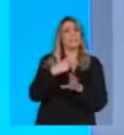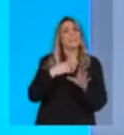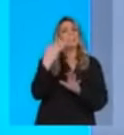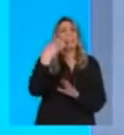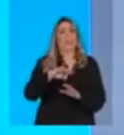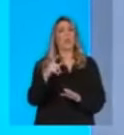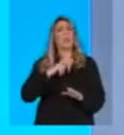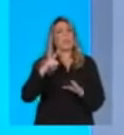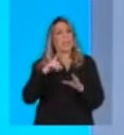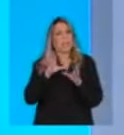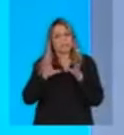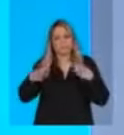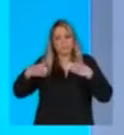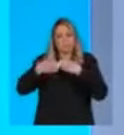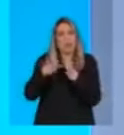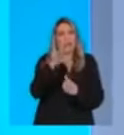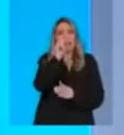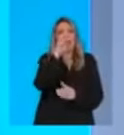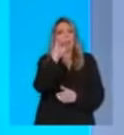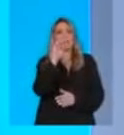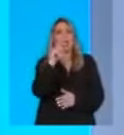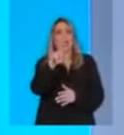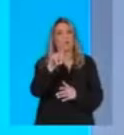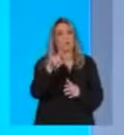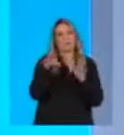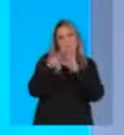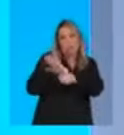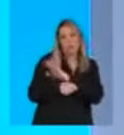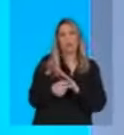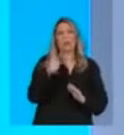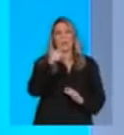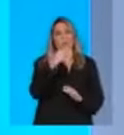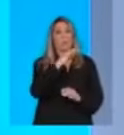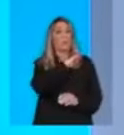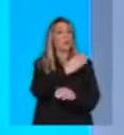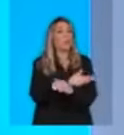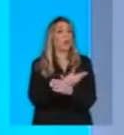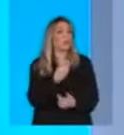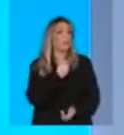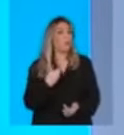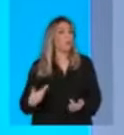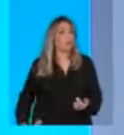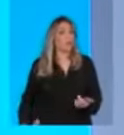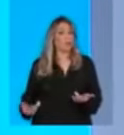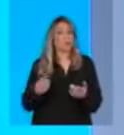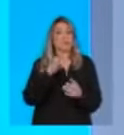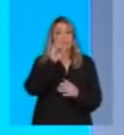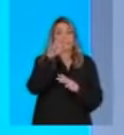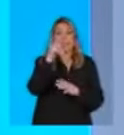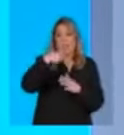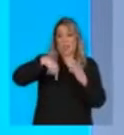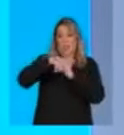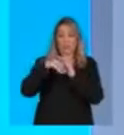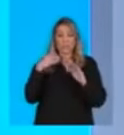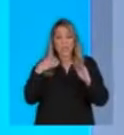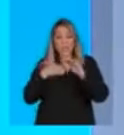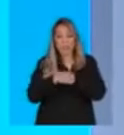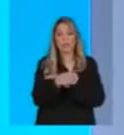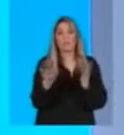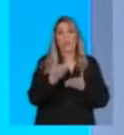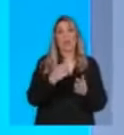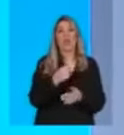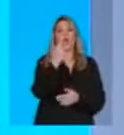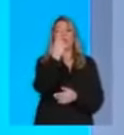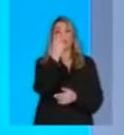cartel por dentro das empresas de Homes na relação com o poder público do Rio de Janeiro porque se a gente entrar agora no site do